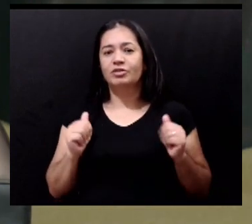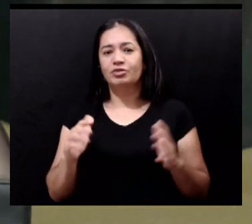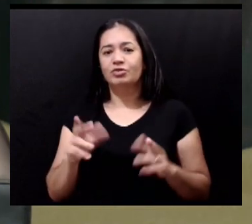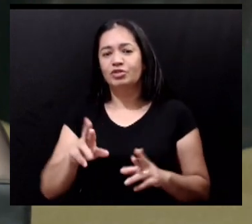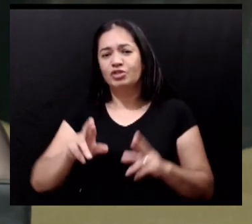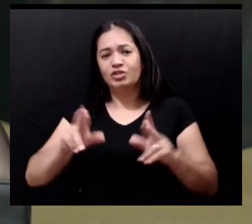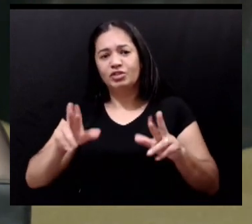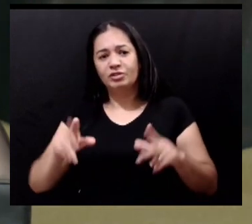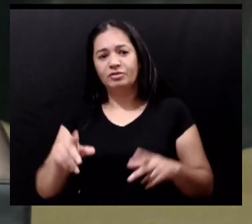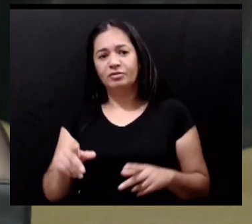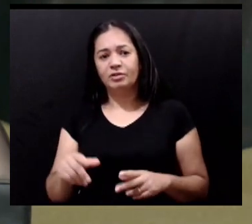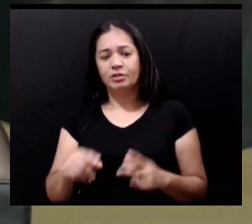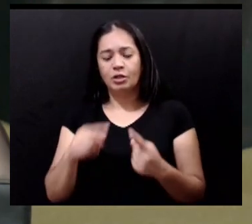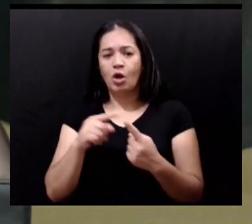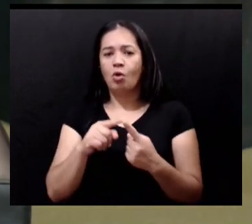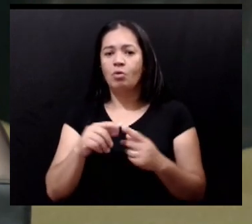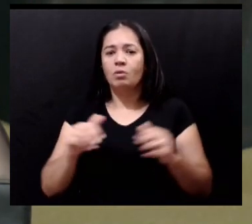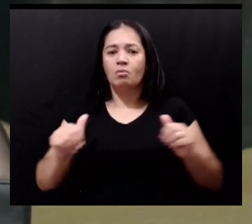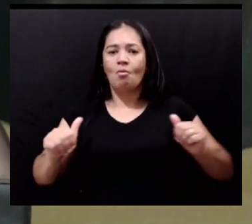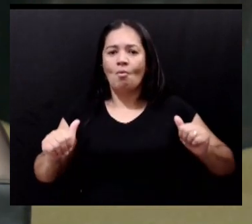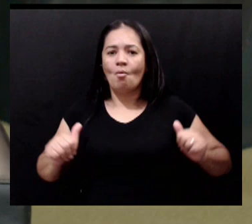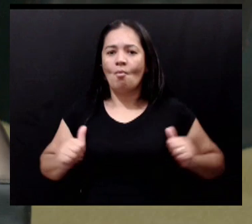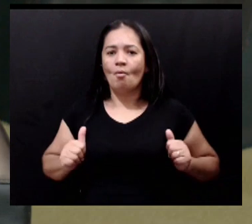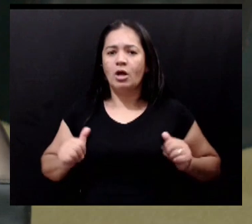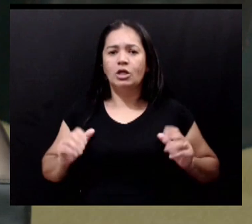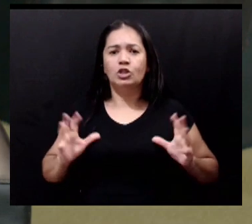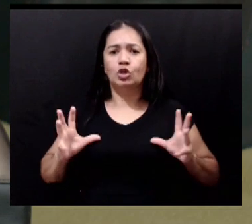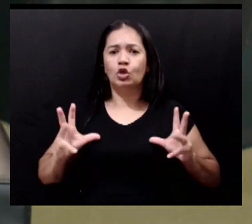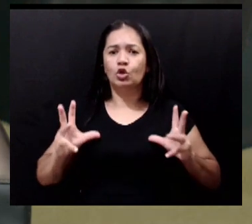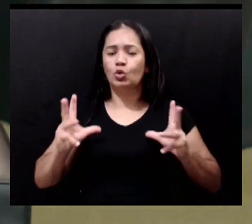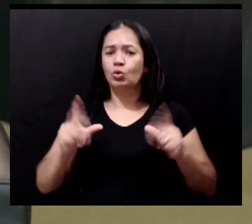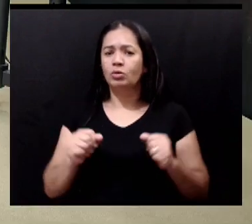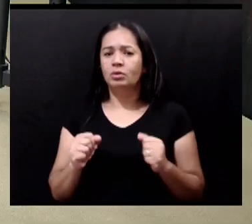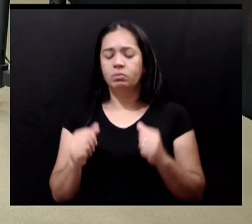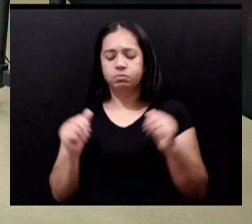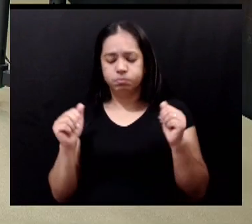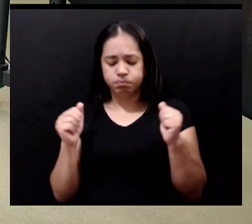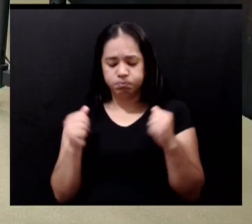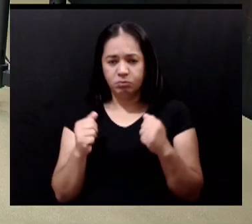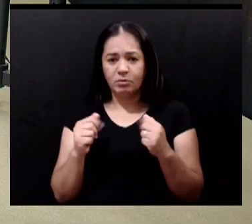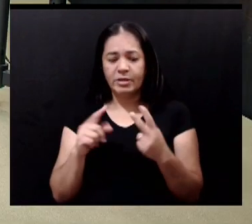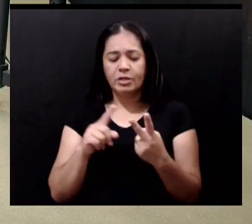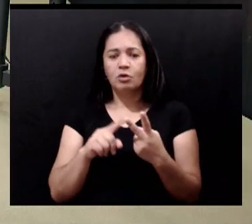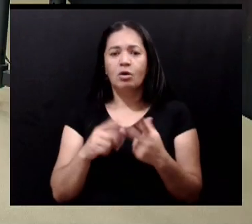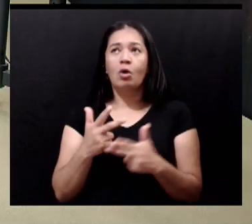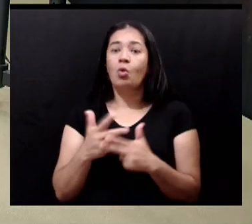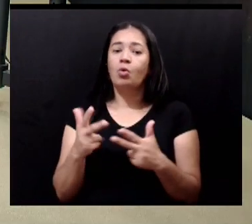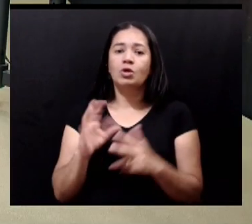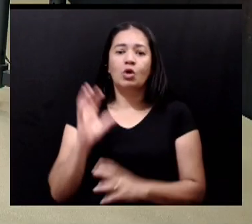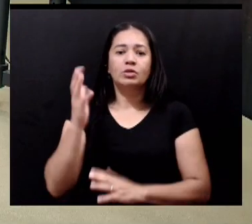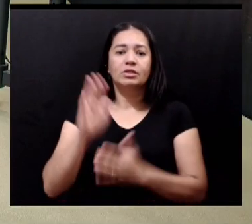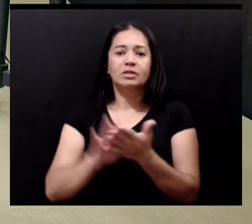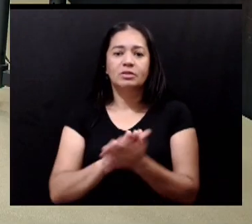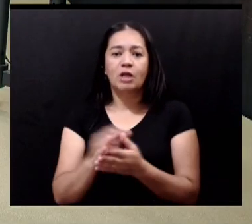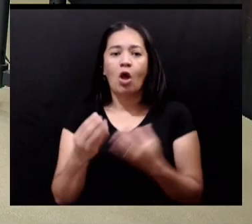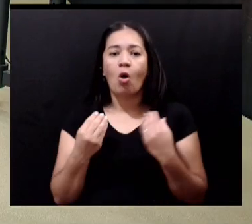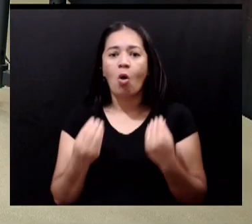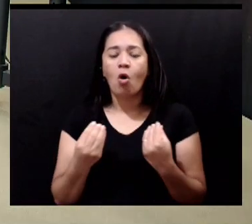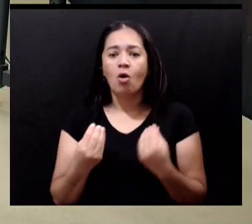tudo bem. Como viver meu luto sem culpa? Olha a situação da Luciana, hein,